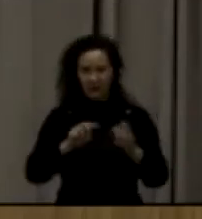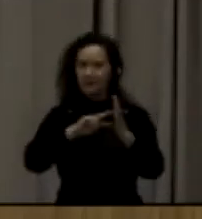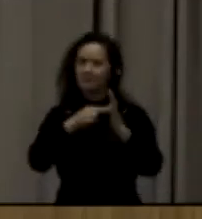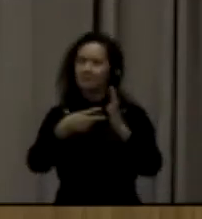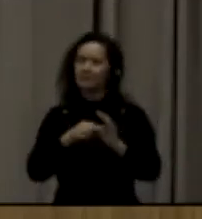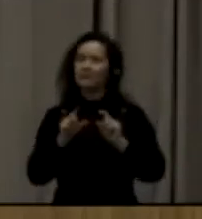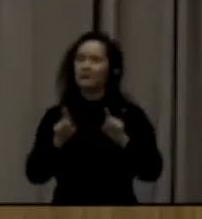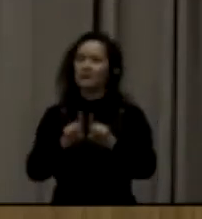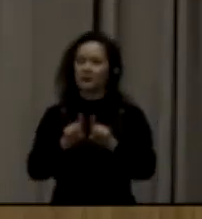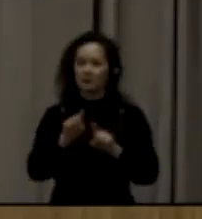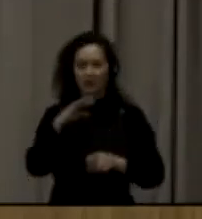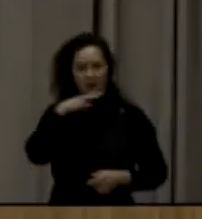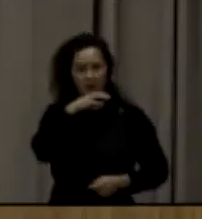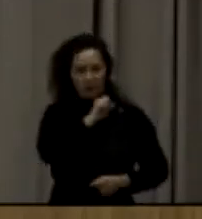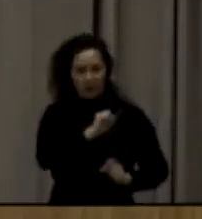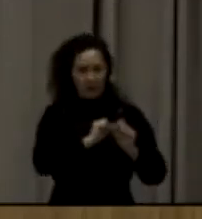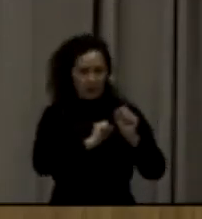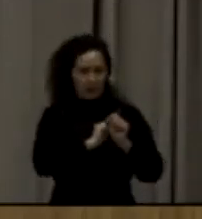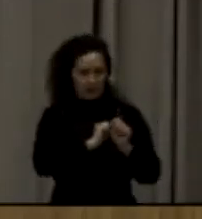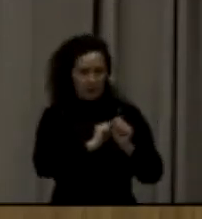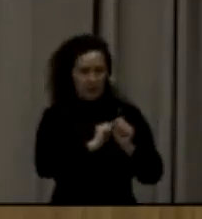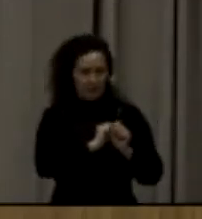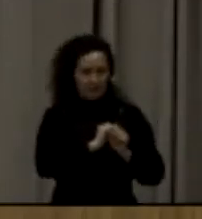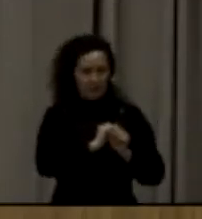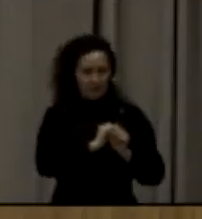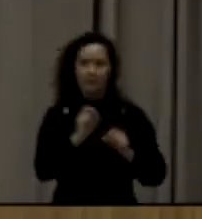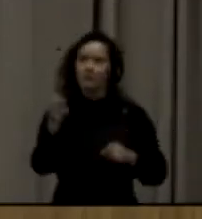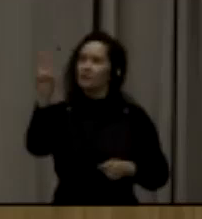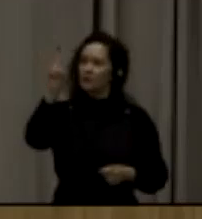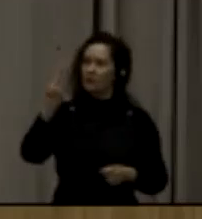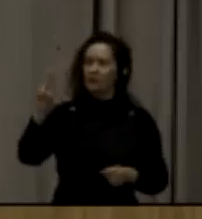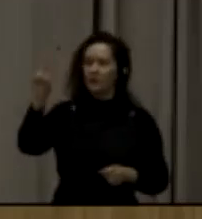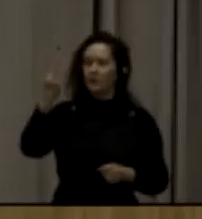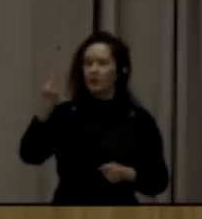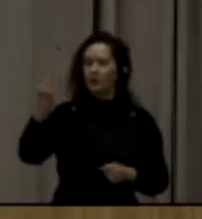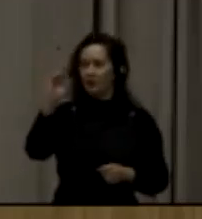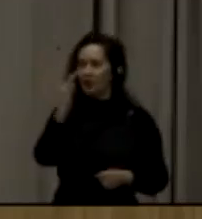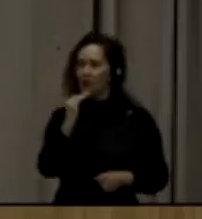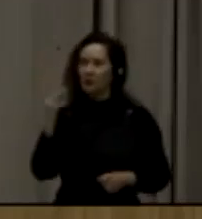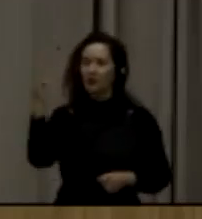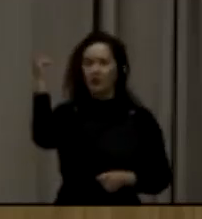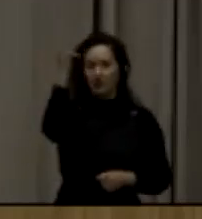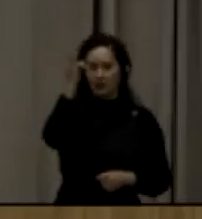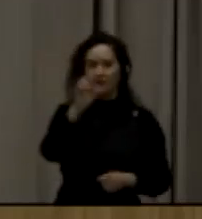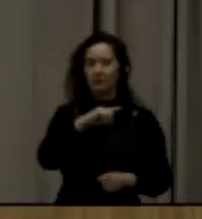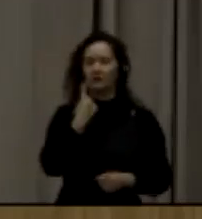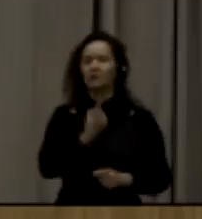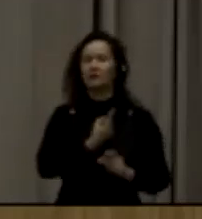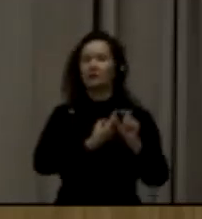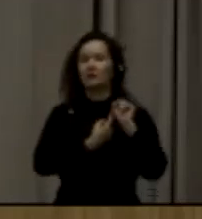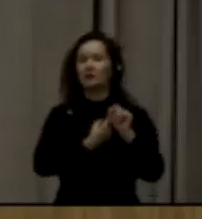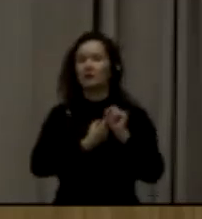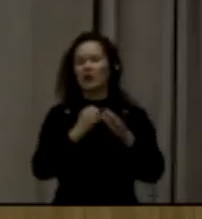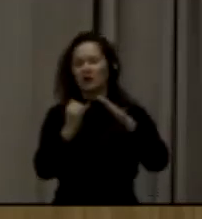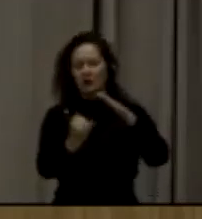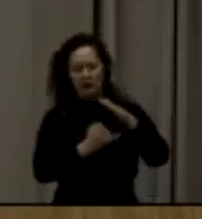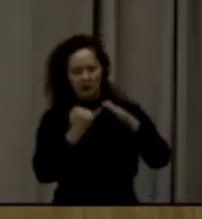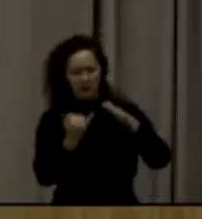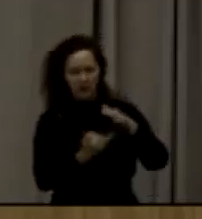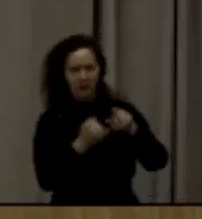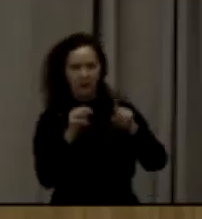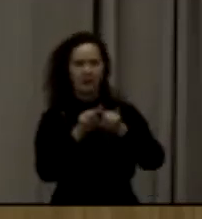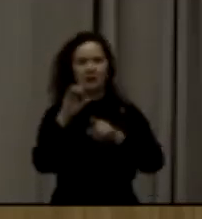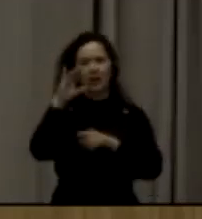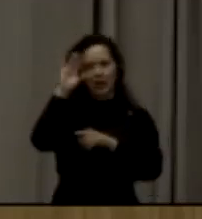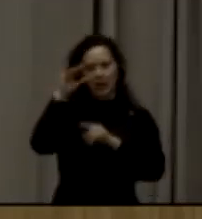acho que também, no nível de universitários, eu acho que isso, como as instituições também